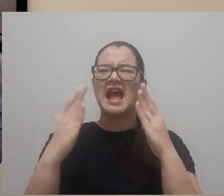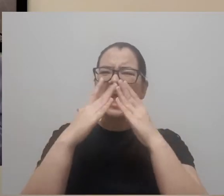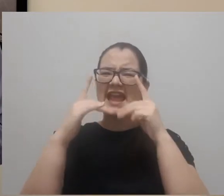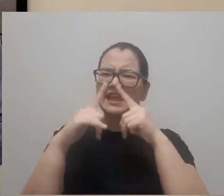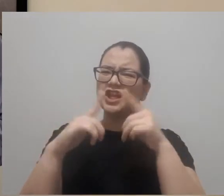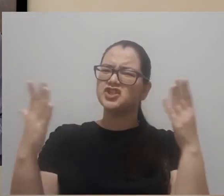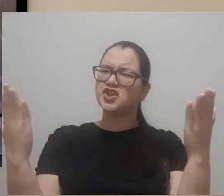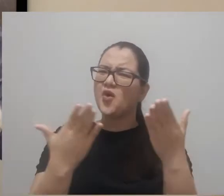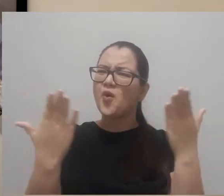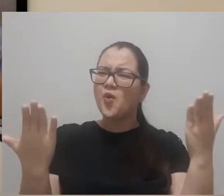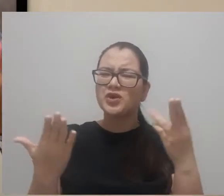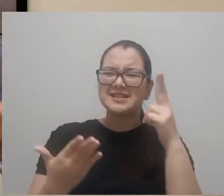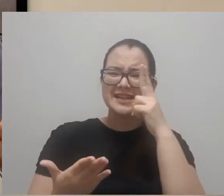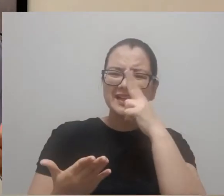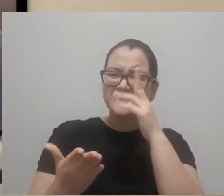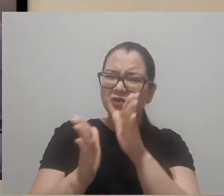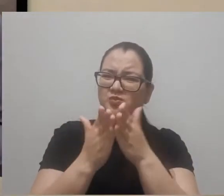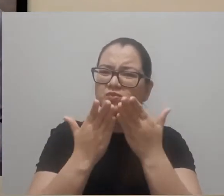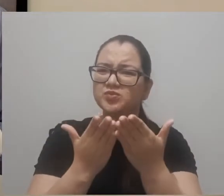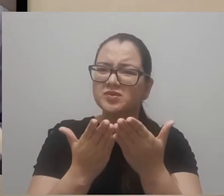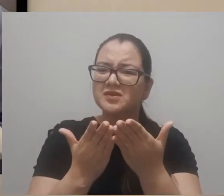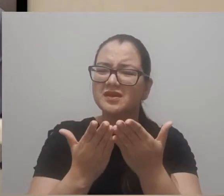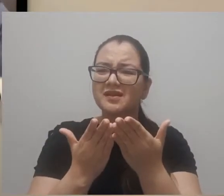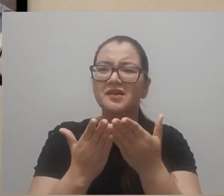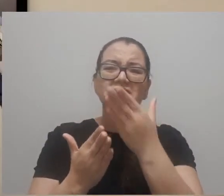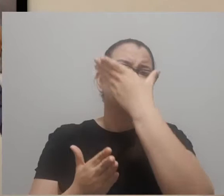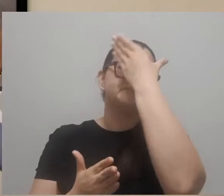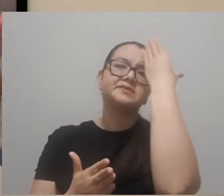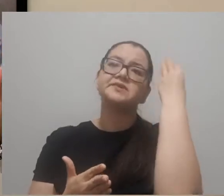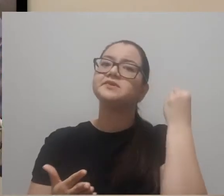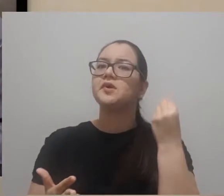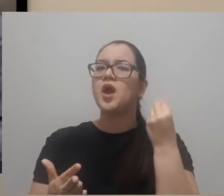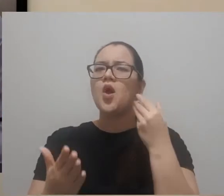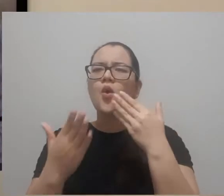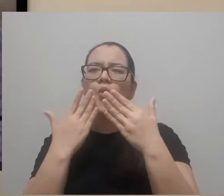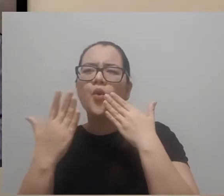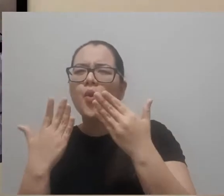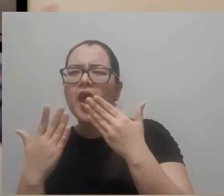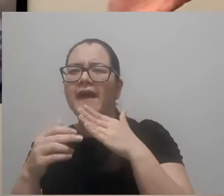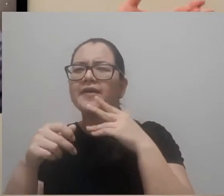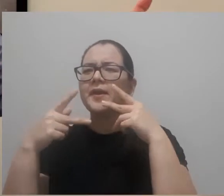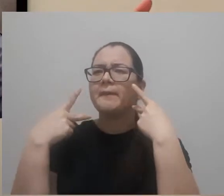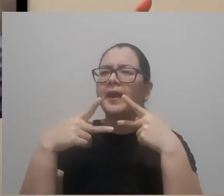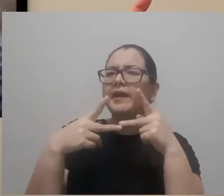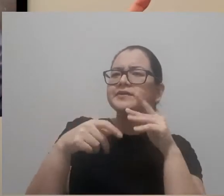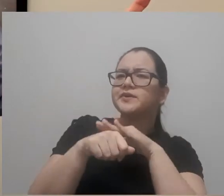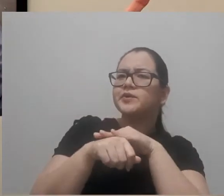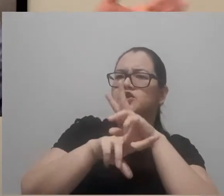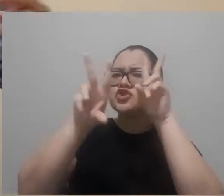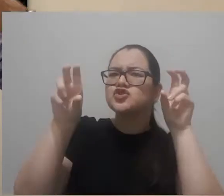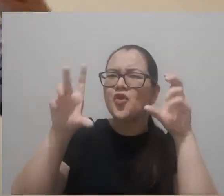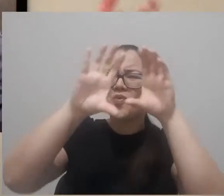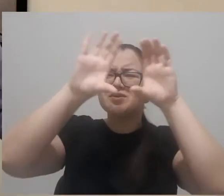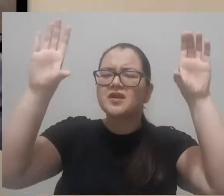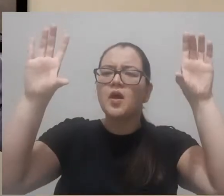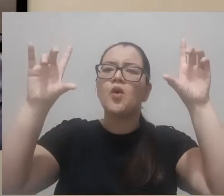contemporâneos. Pouco se fala, pouquíssimo se fala sobre o céu. Parece